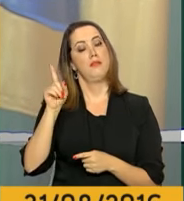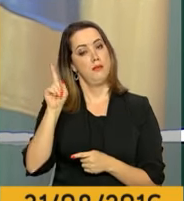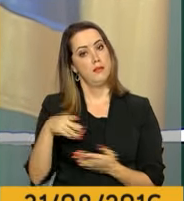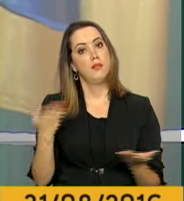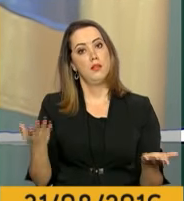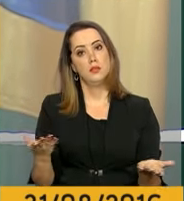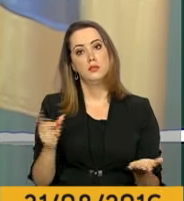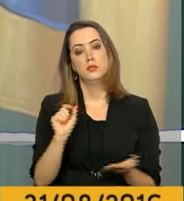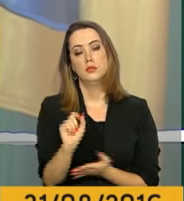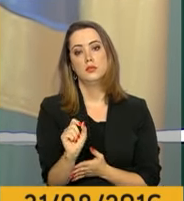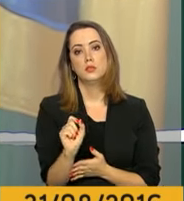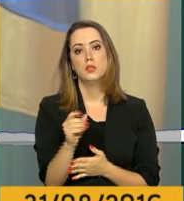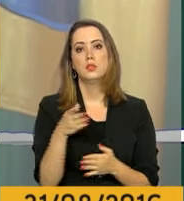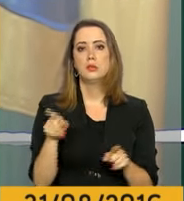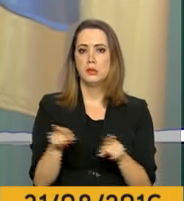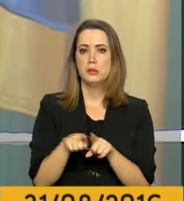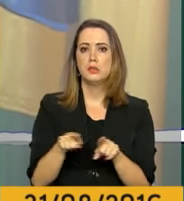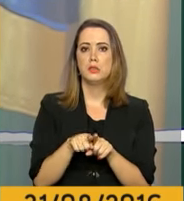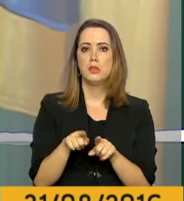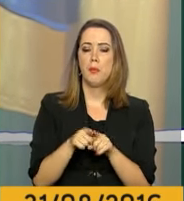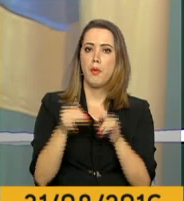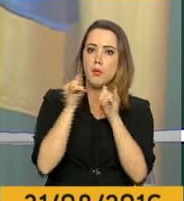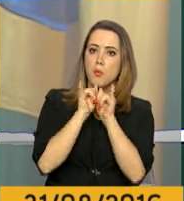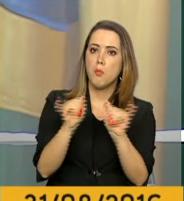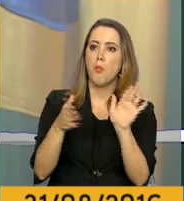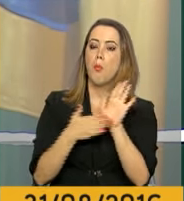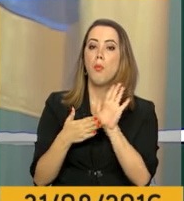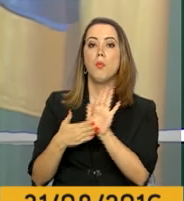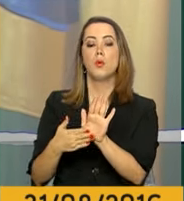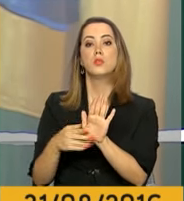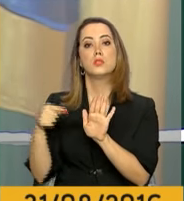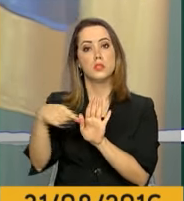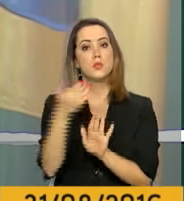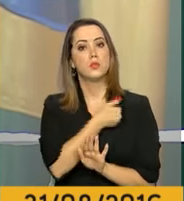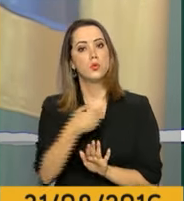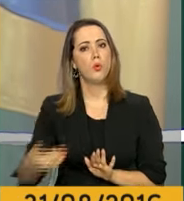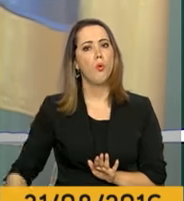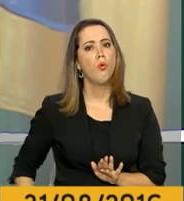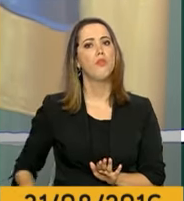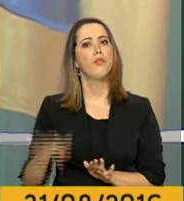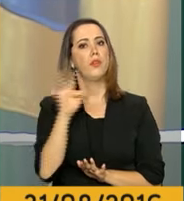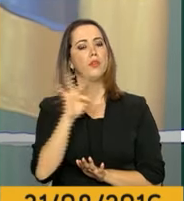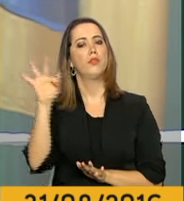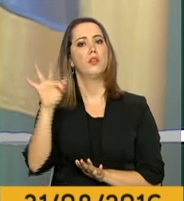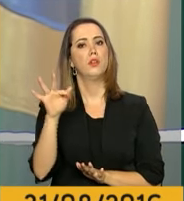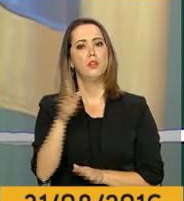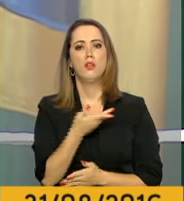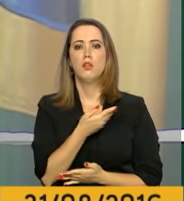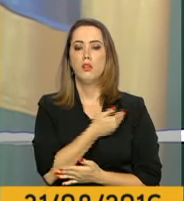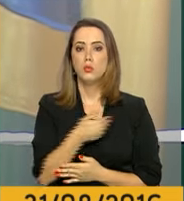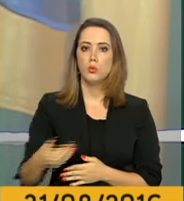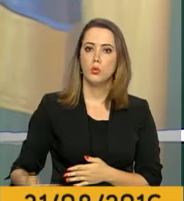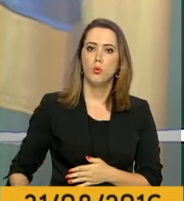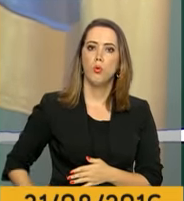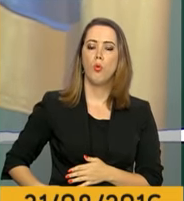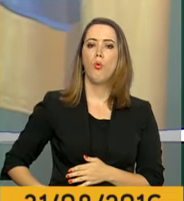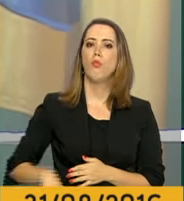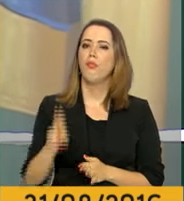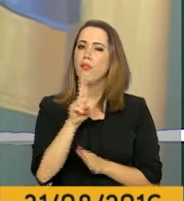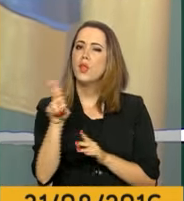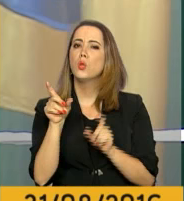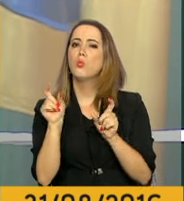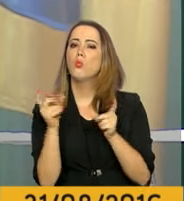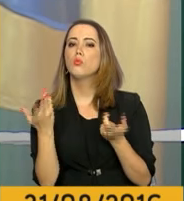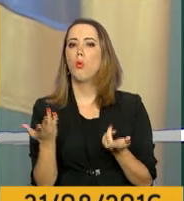essa gentileza, que também revelem que isto é um ato do governo, é do governo tal, não é? É preciso